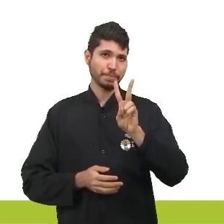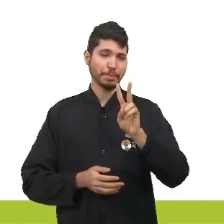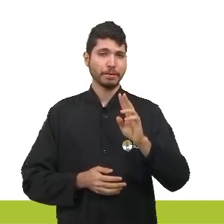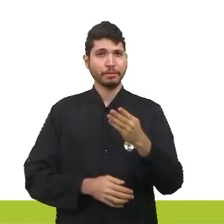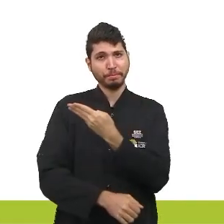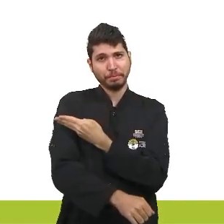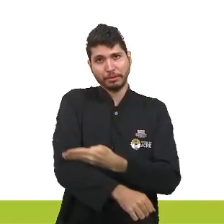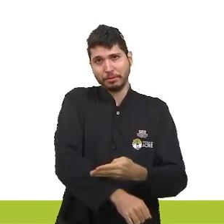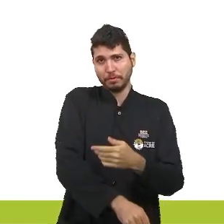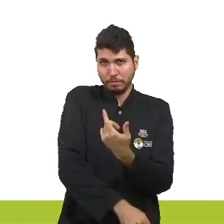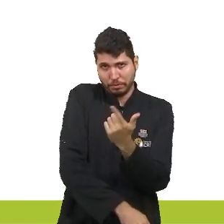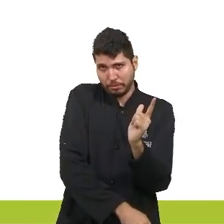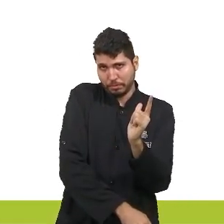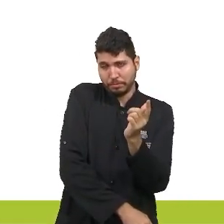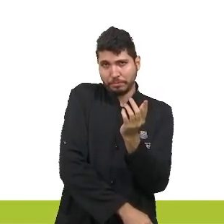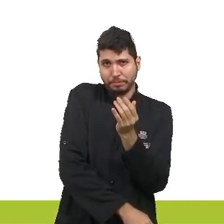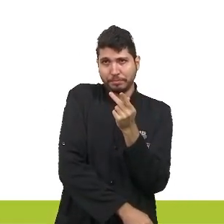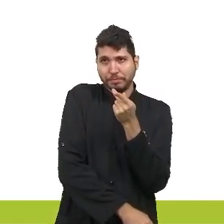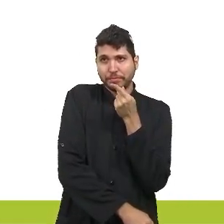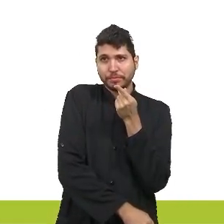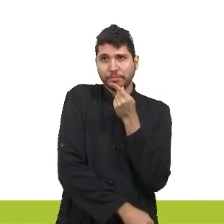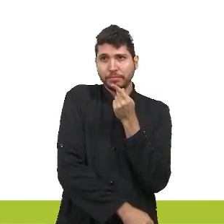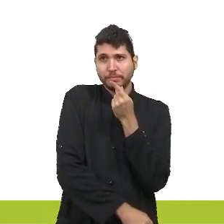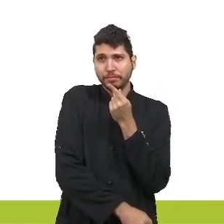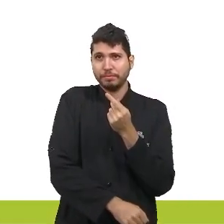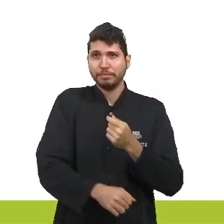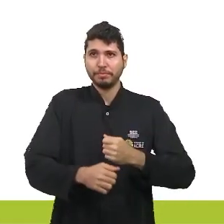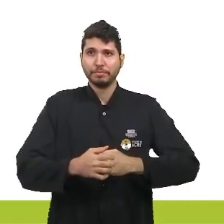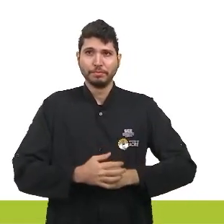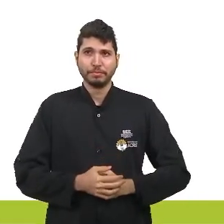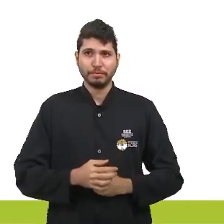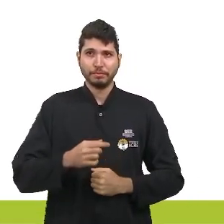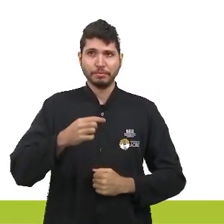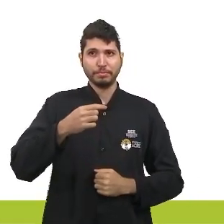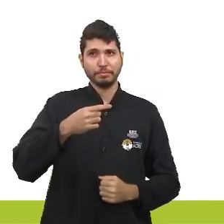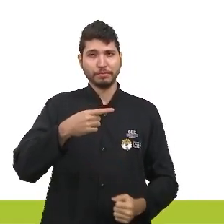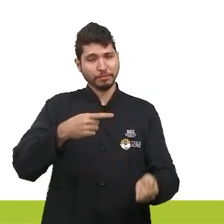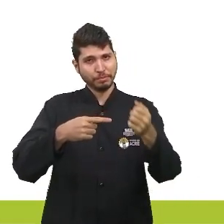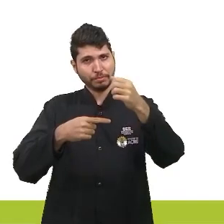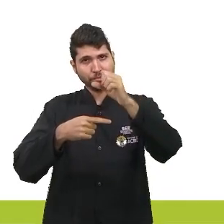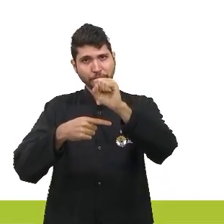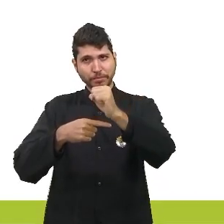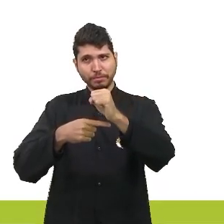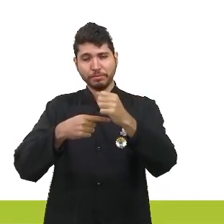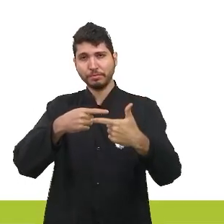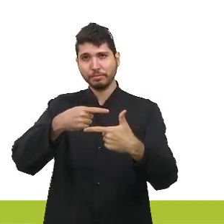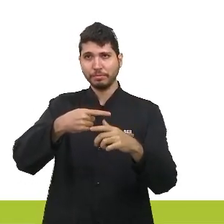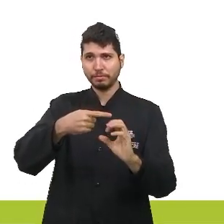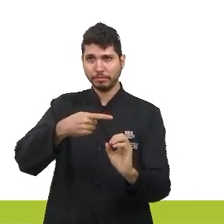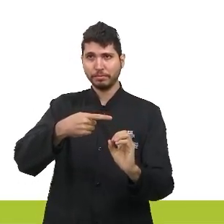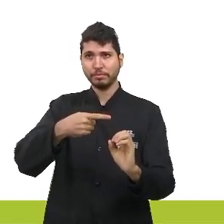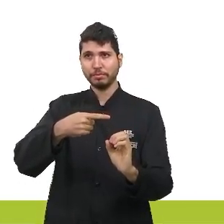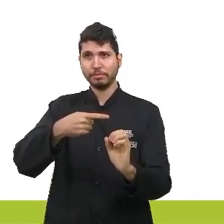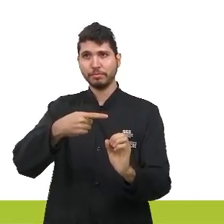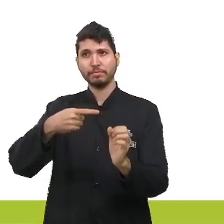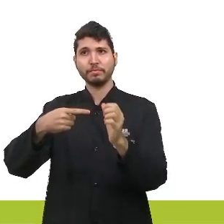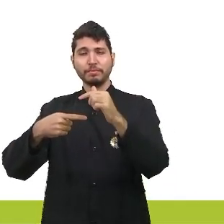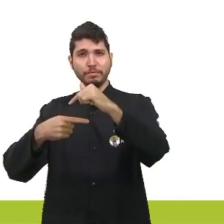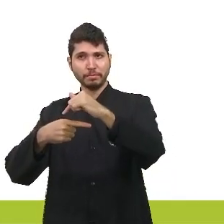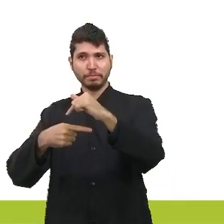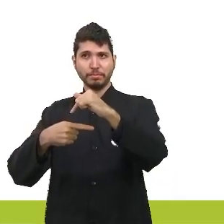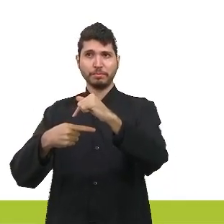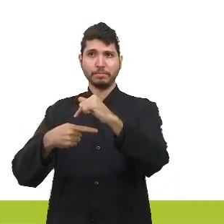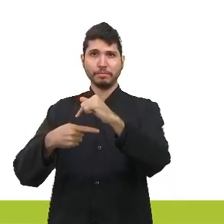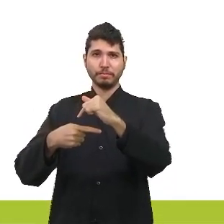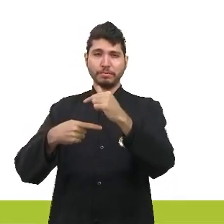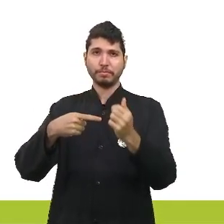total de 20 para a primeira extração de uma bola branca e depois 7 num total de